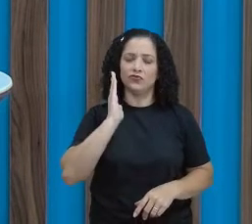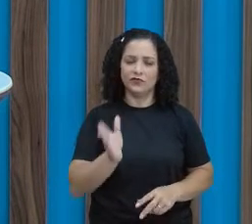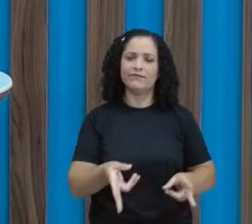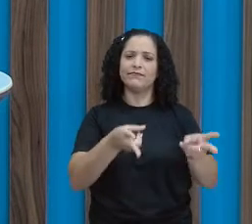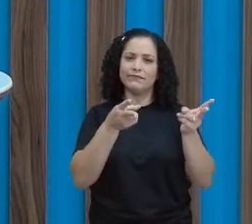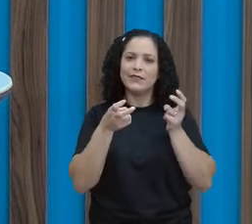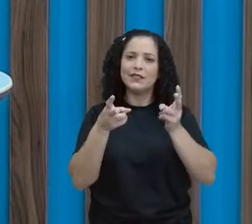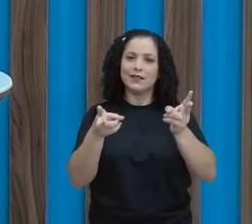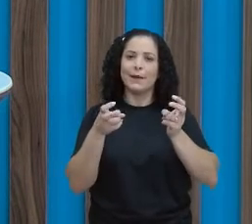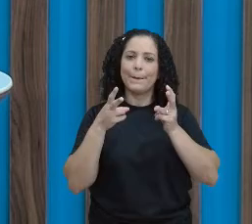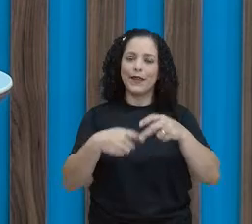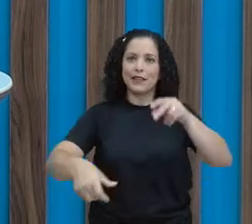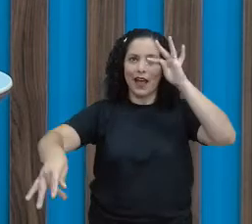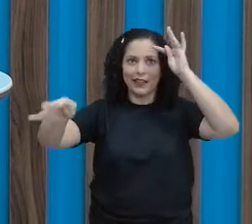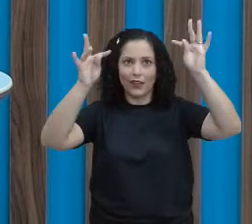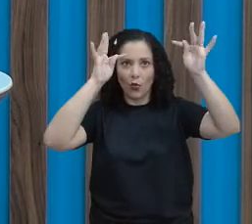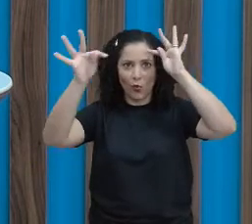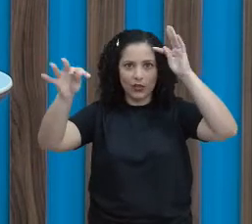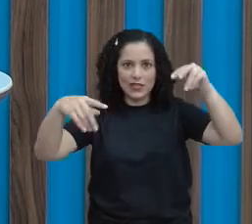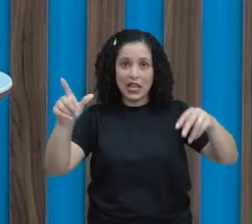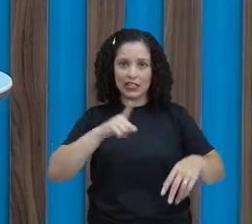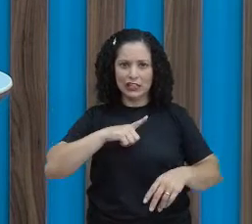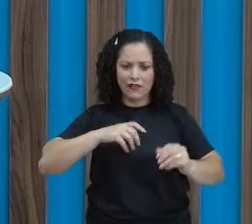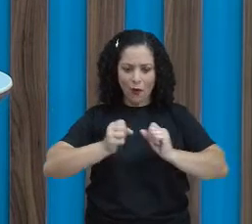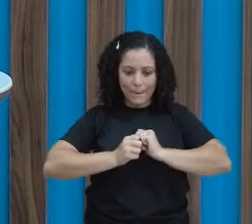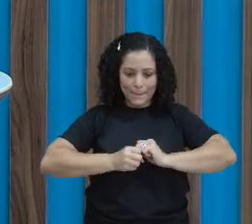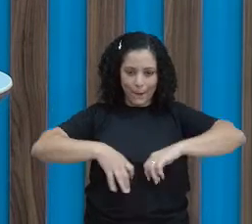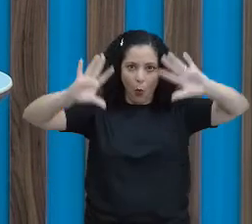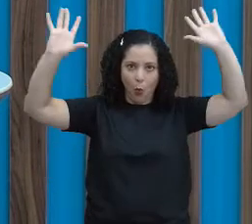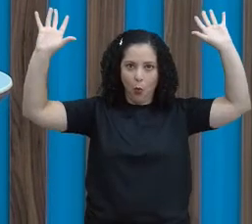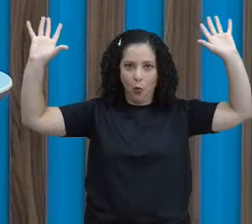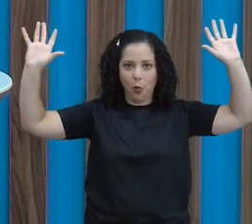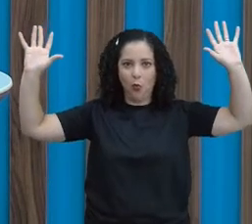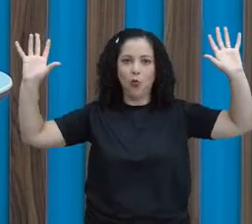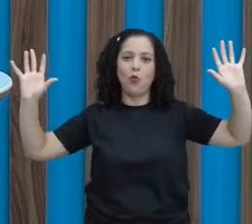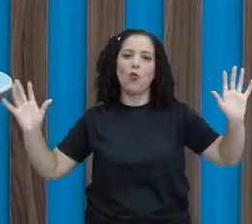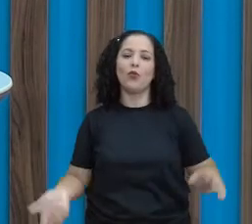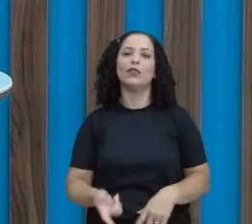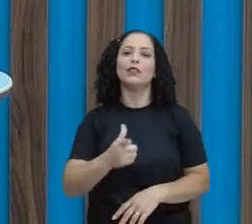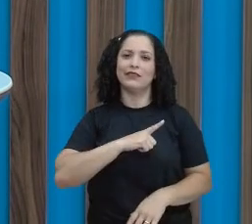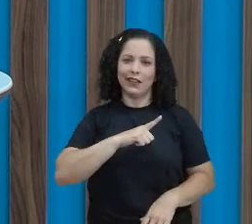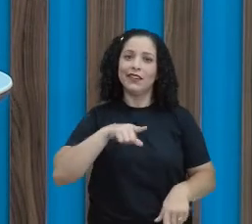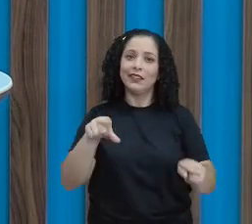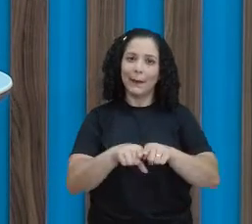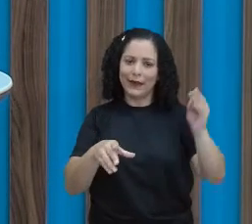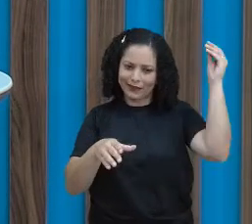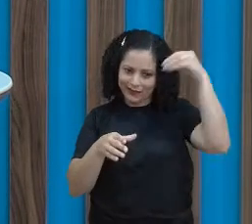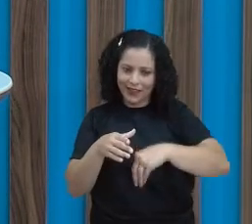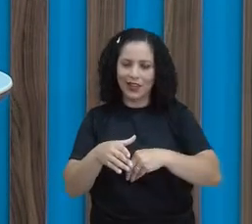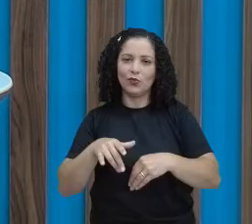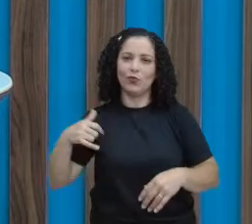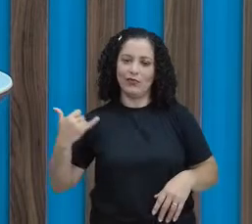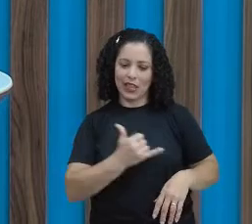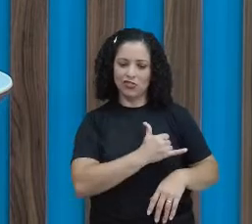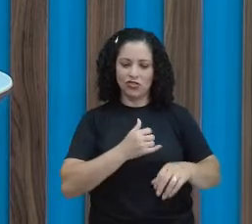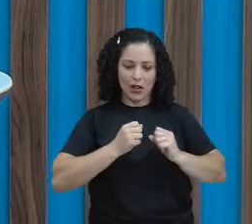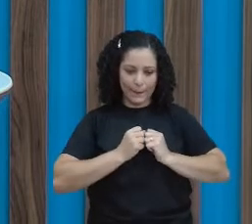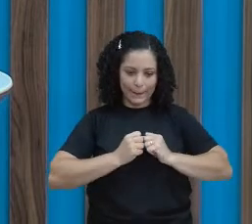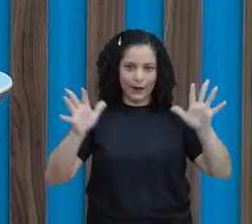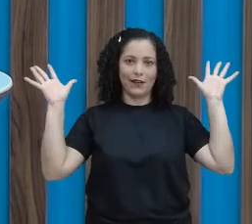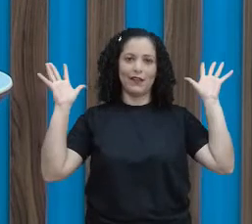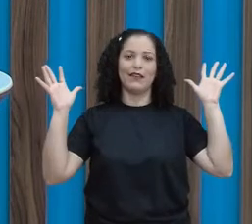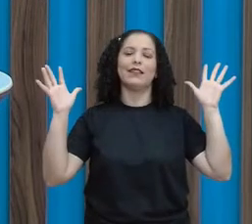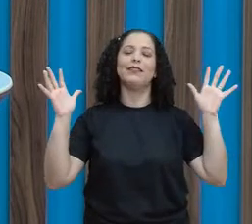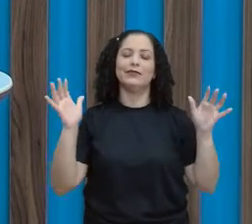que nessa teoria que fala da grande explosão, a dispersão aí também de energia. Então, todos nós